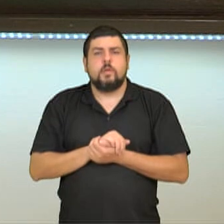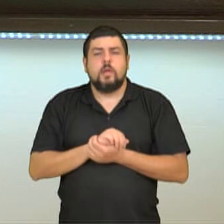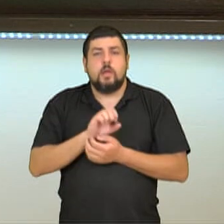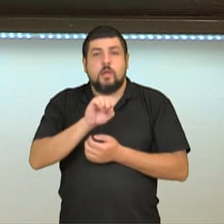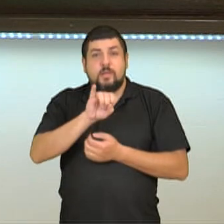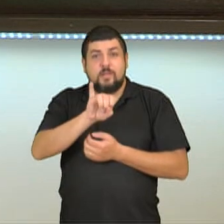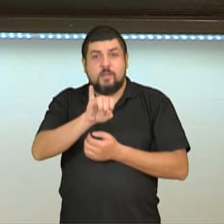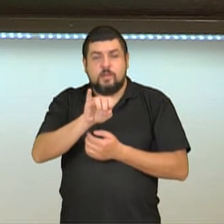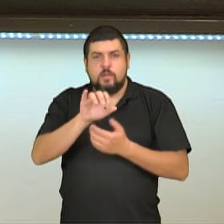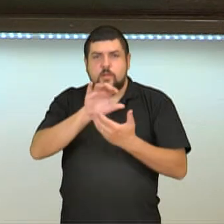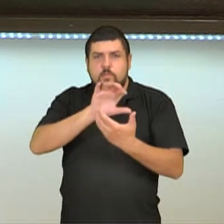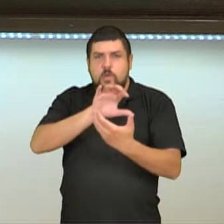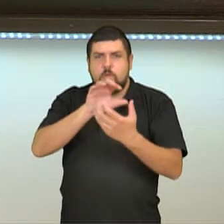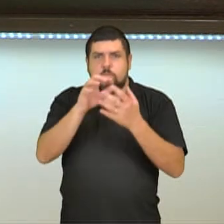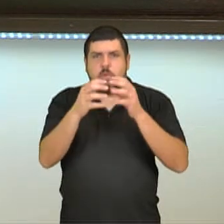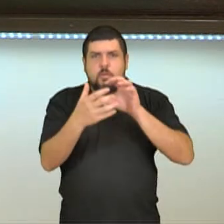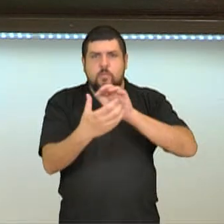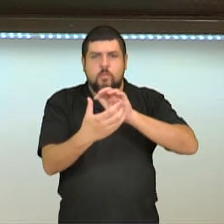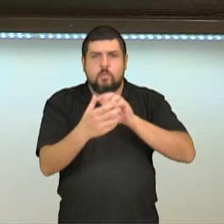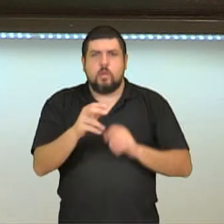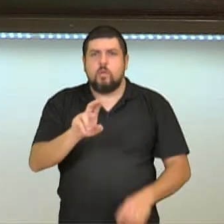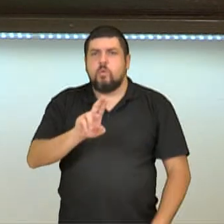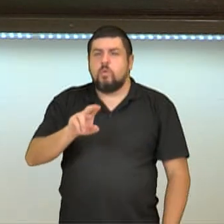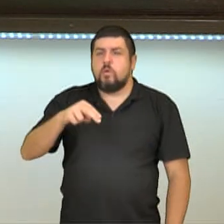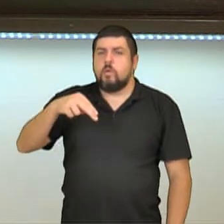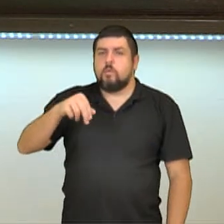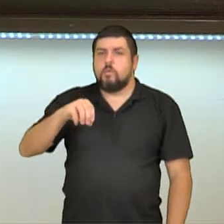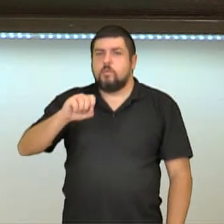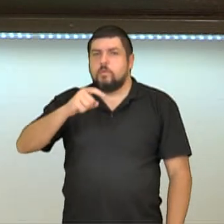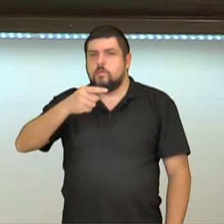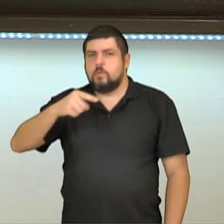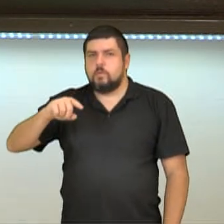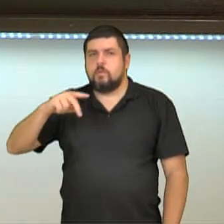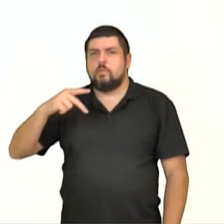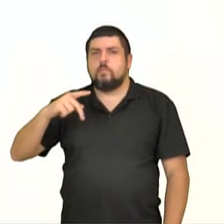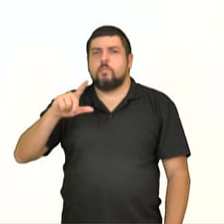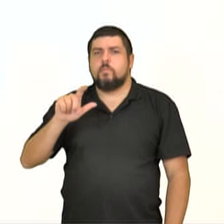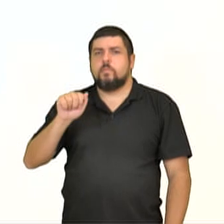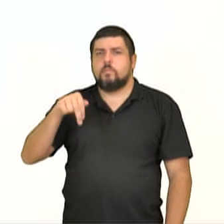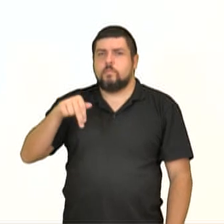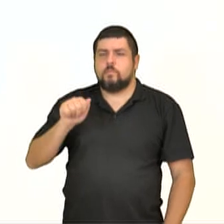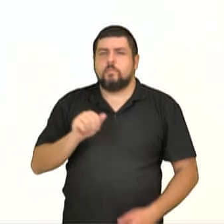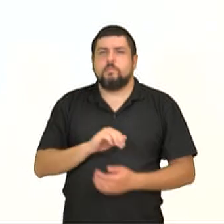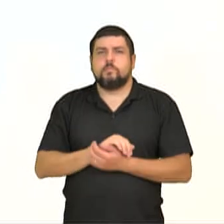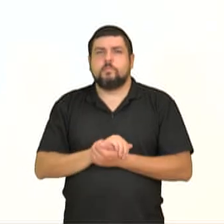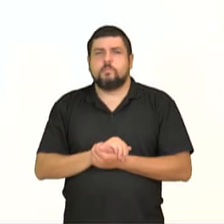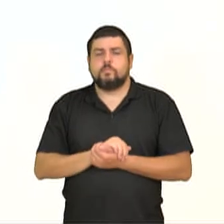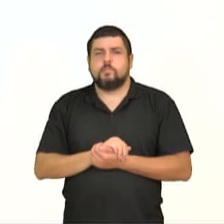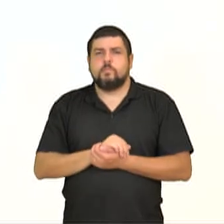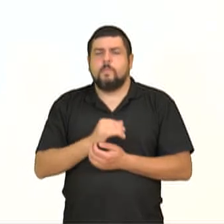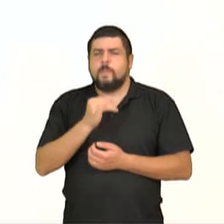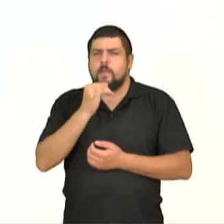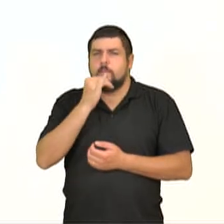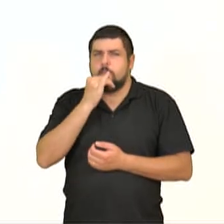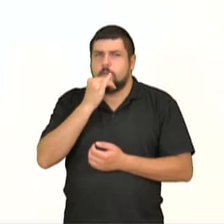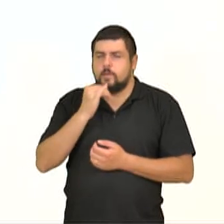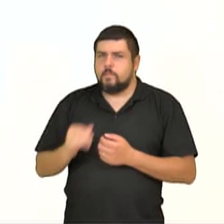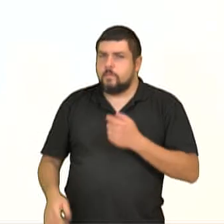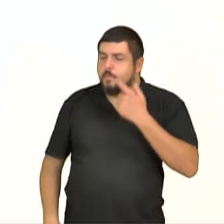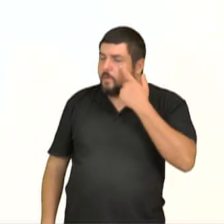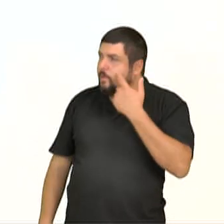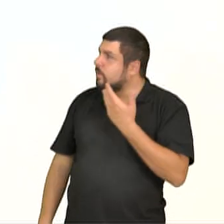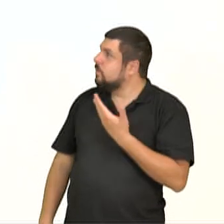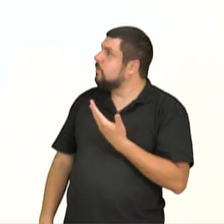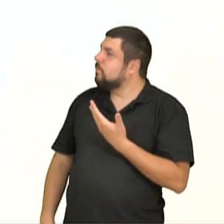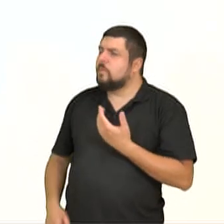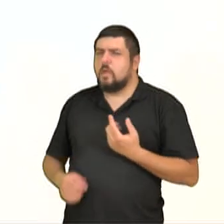uma figura não plana. Certo? Então, olha lá, se eu observar esses objetos aqui, quais